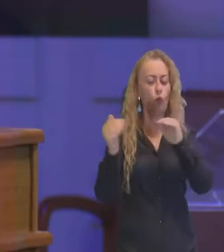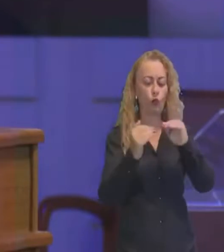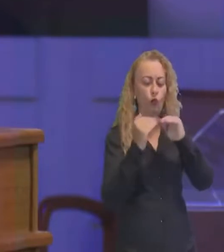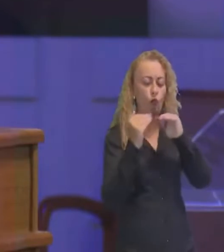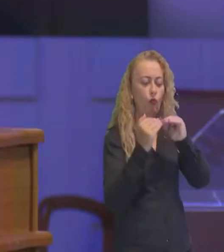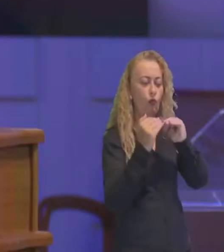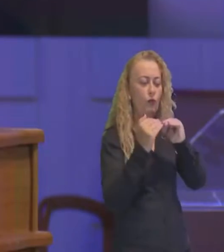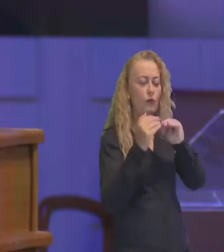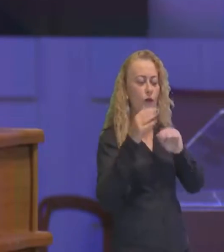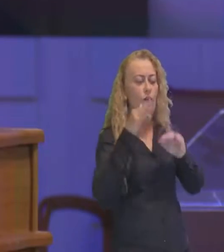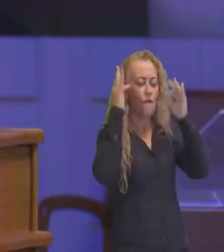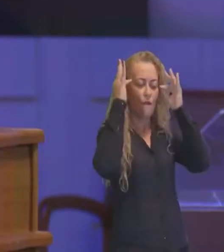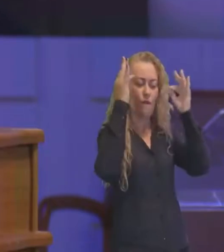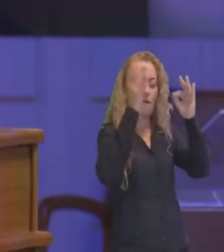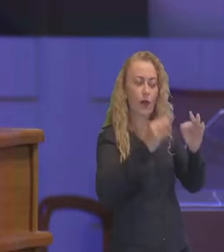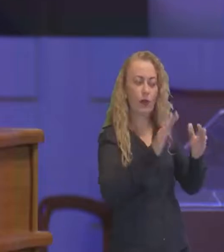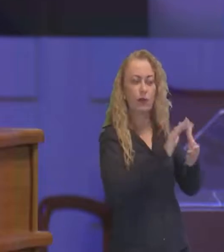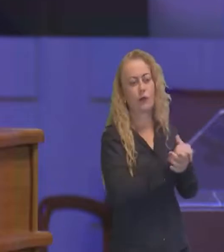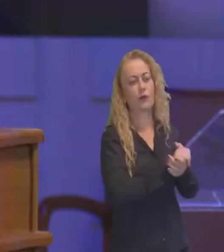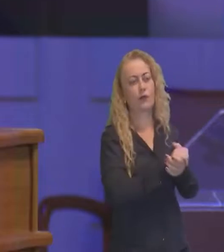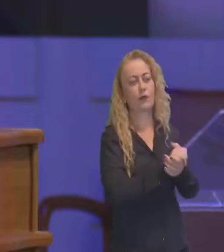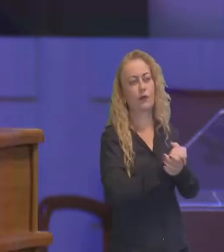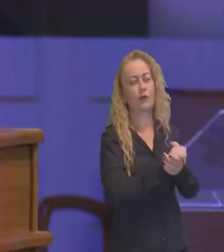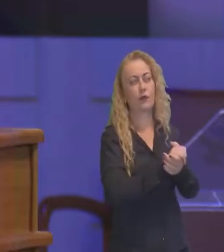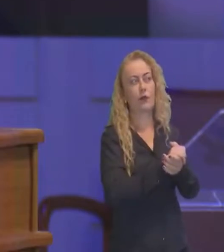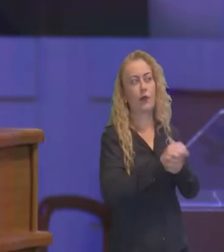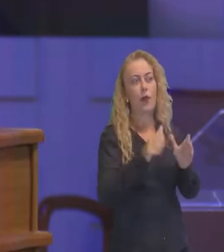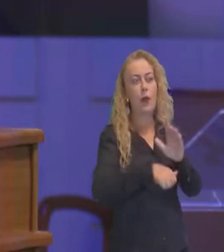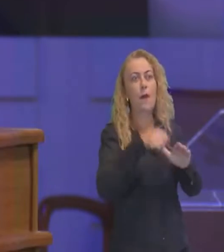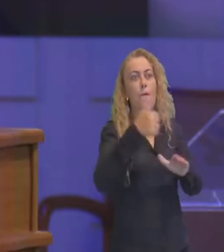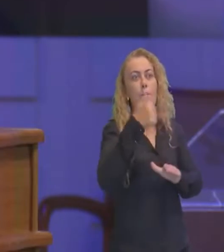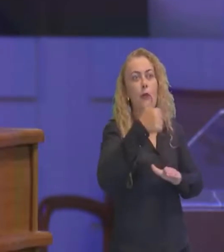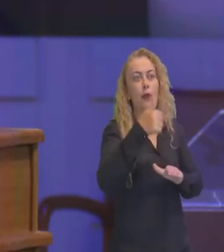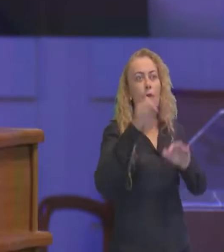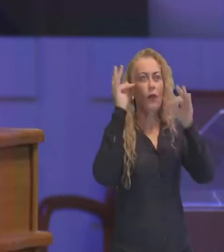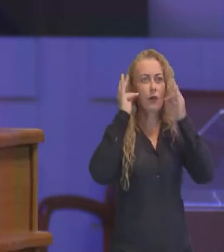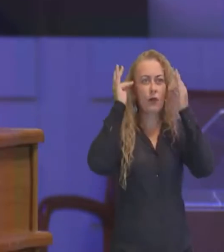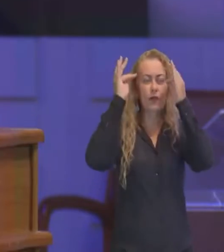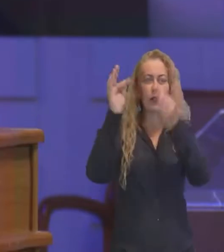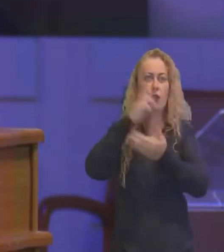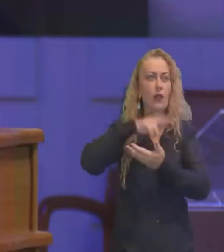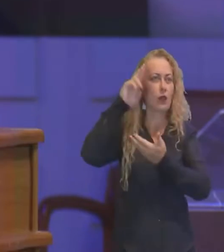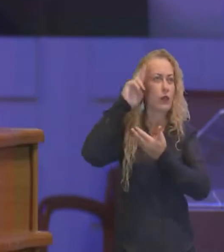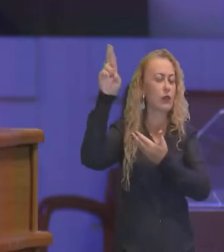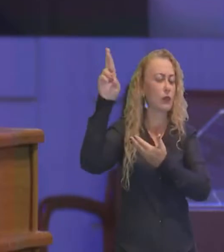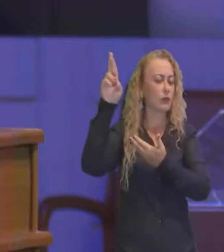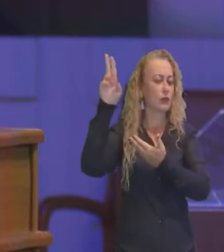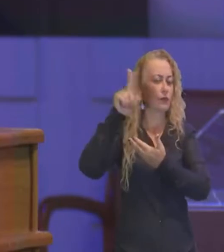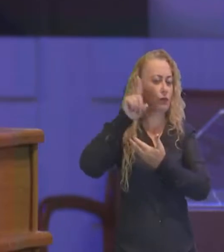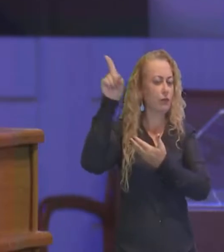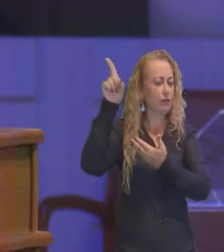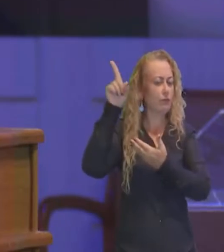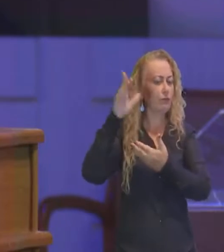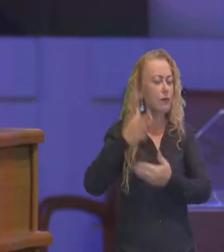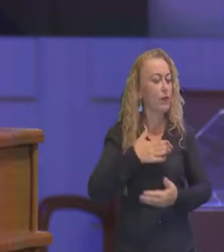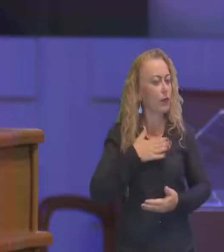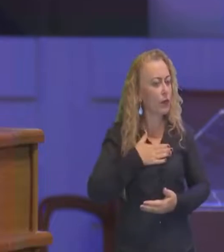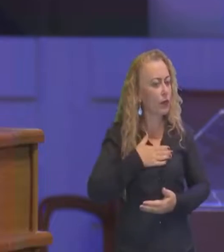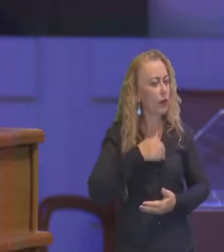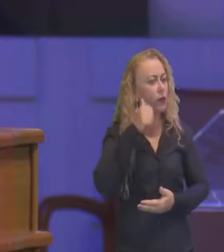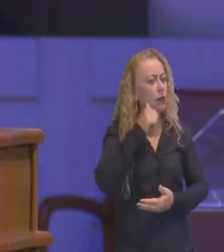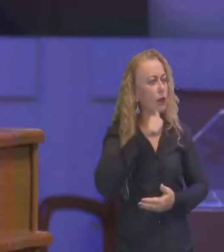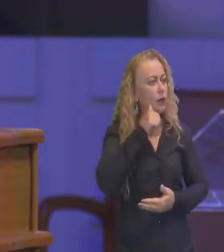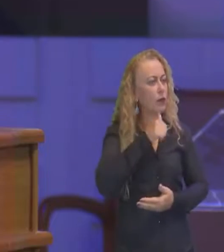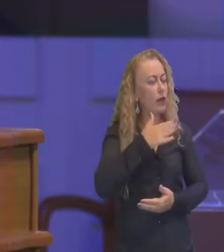outro. Em primeiro lugar, vem a fidelidade ao Senhor. Eu sou fiel à minha mulher, porque eu